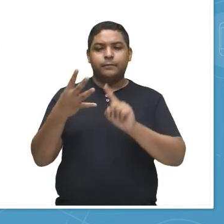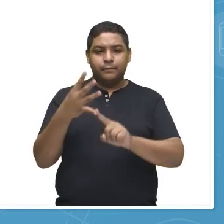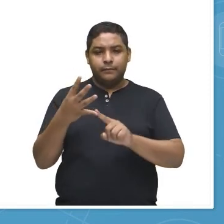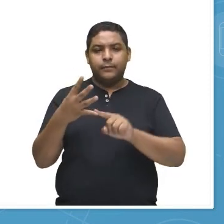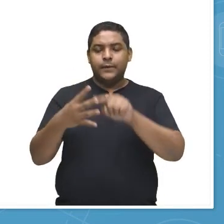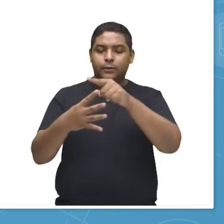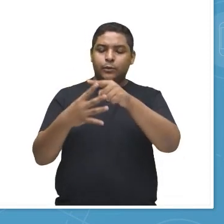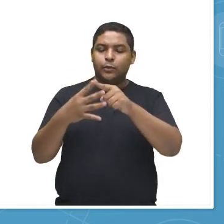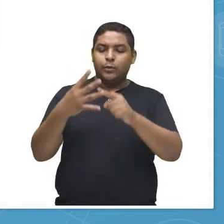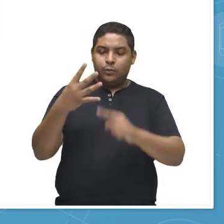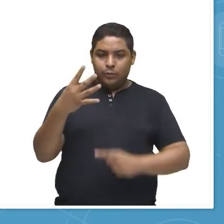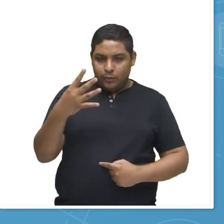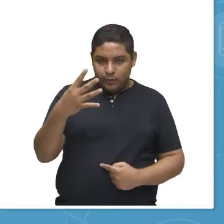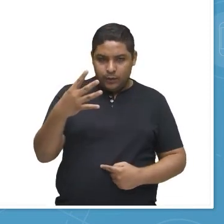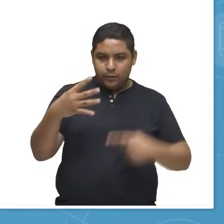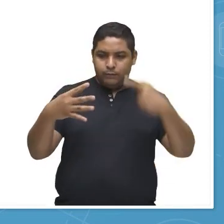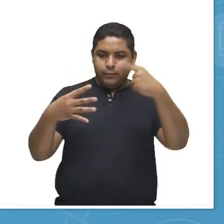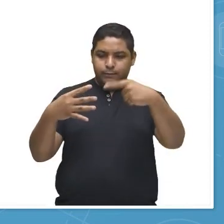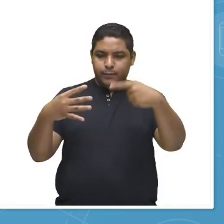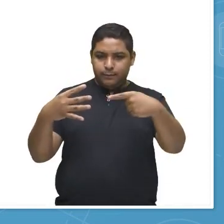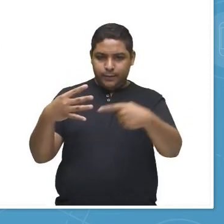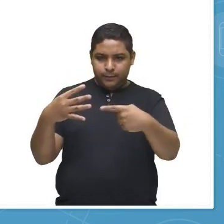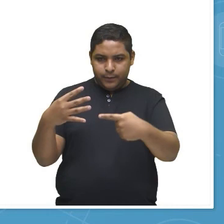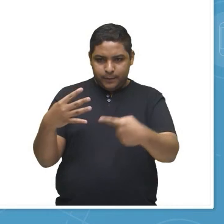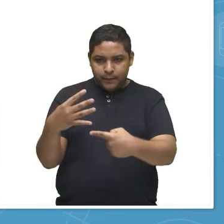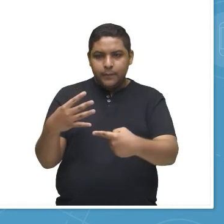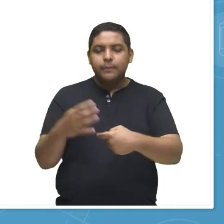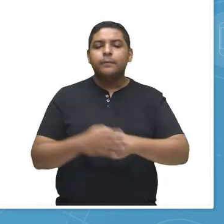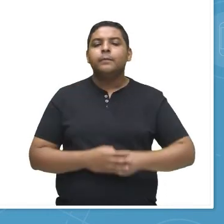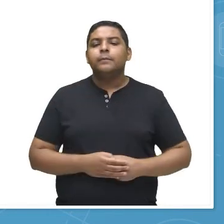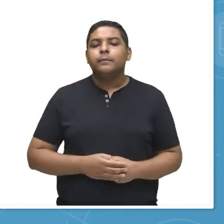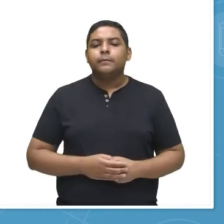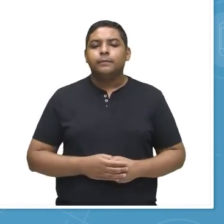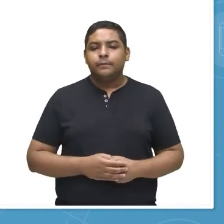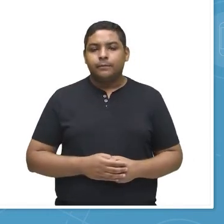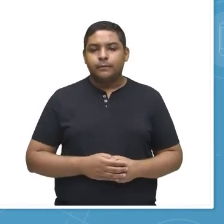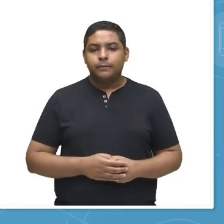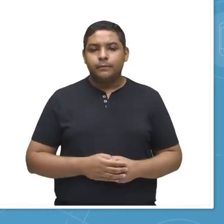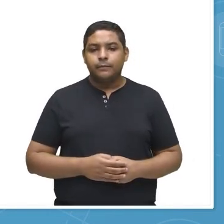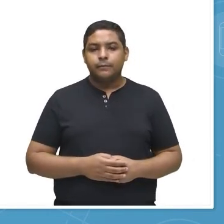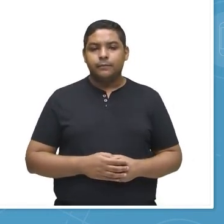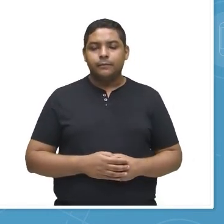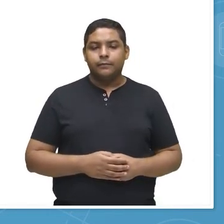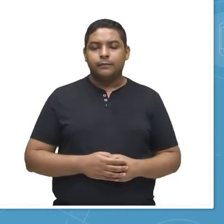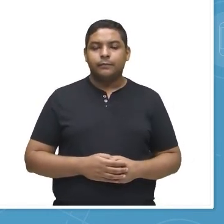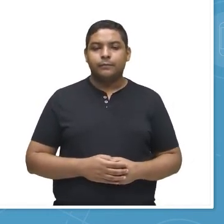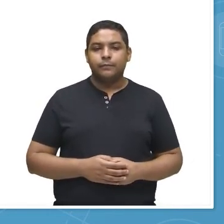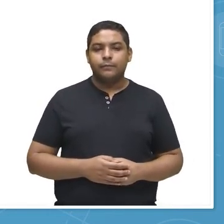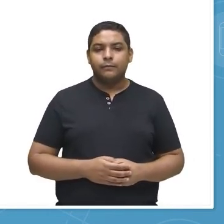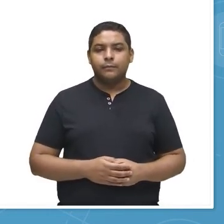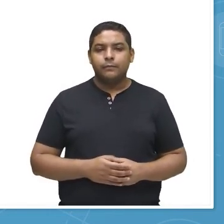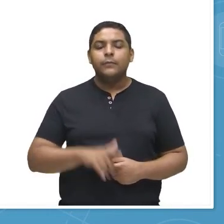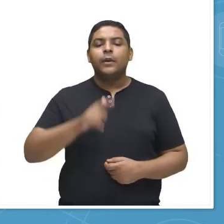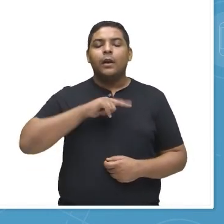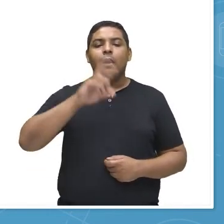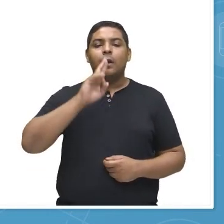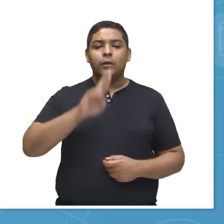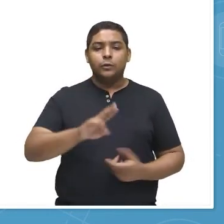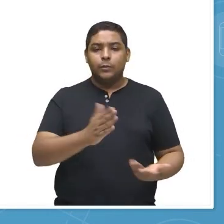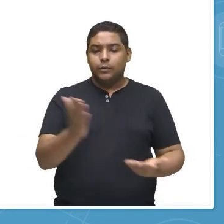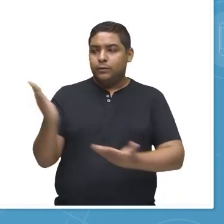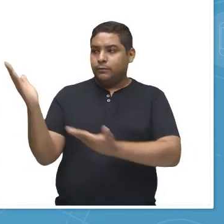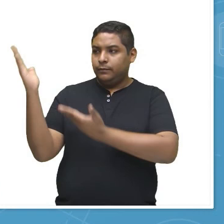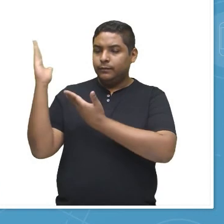estadual, metrópole regional, ou até cidades de média e pequenas cidades. Então essa é a resposta